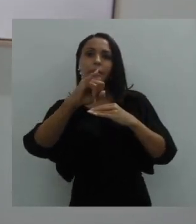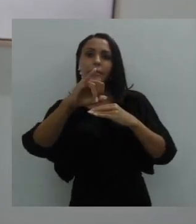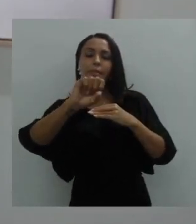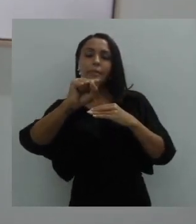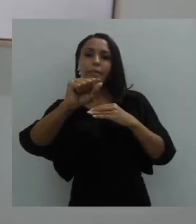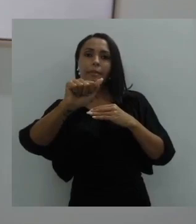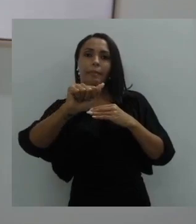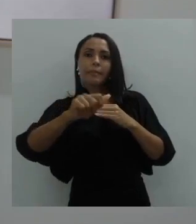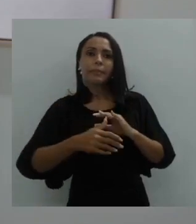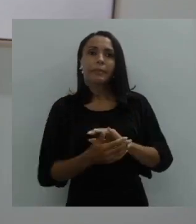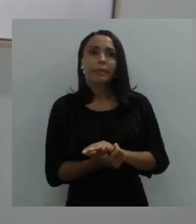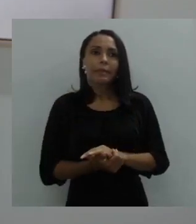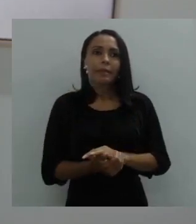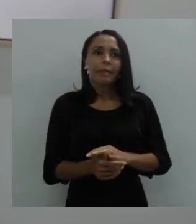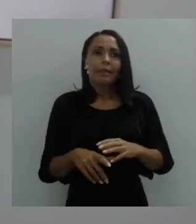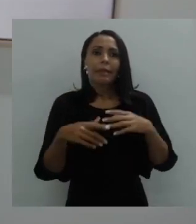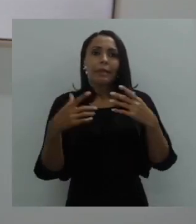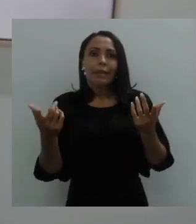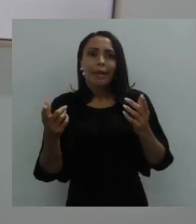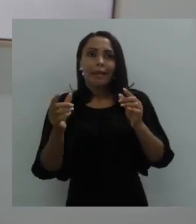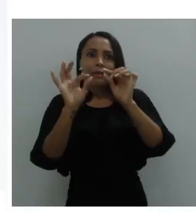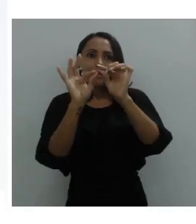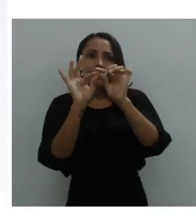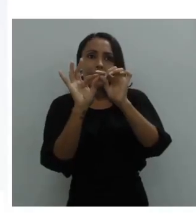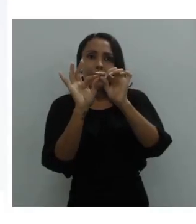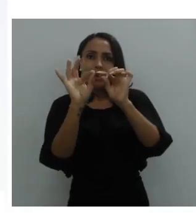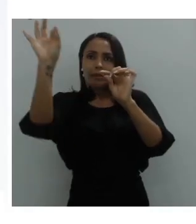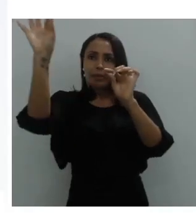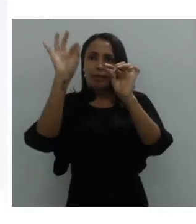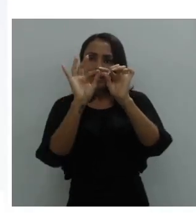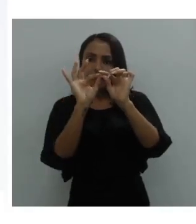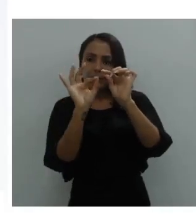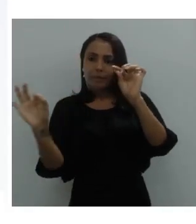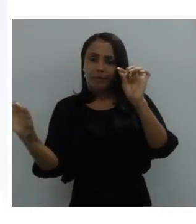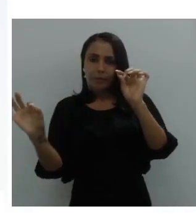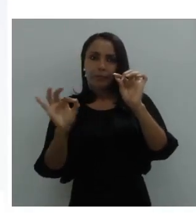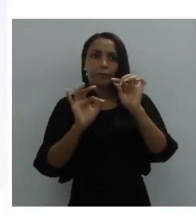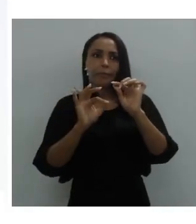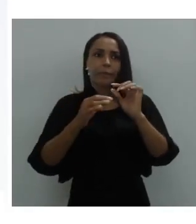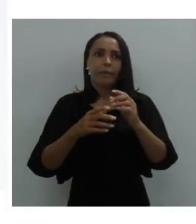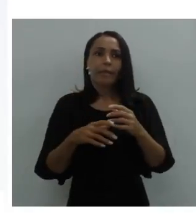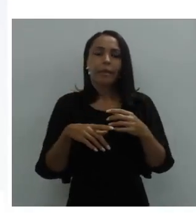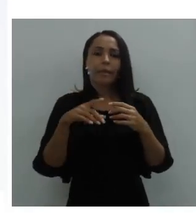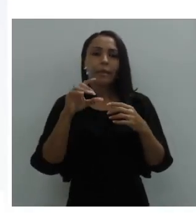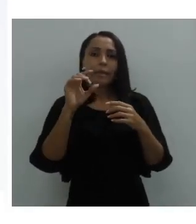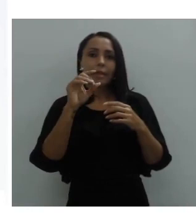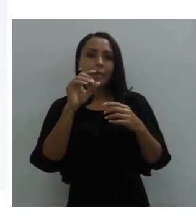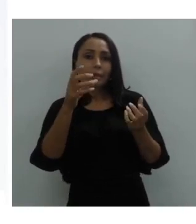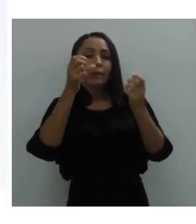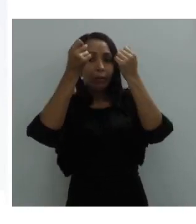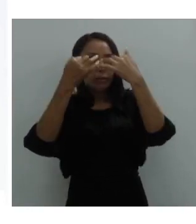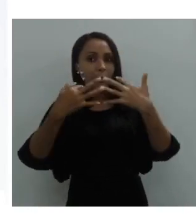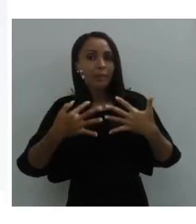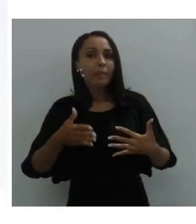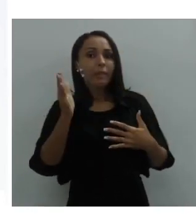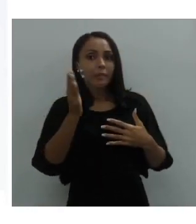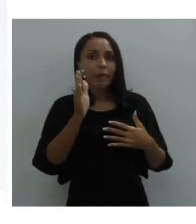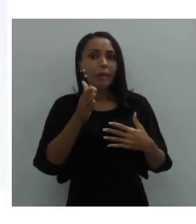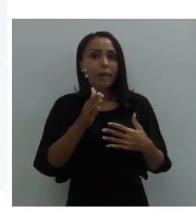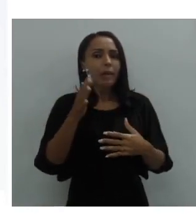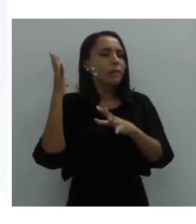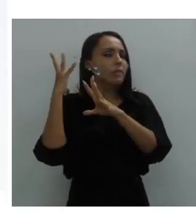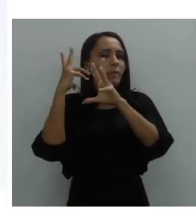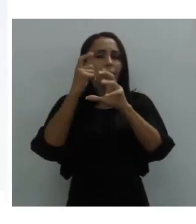Aí você tem aí retas perpendiculares, como eu já tinha falado anteriormente, só fazendo uma recapitulagem. Então,